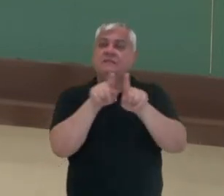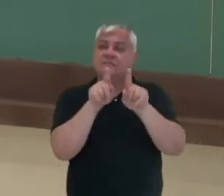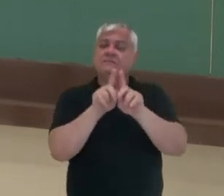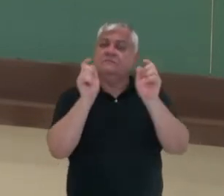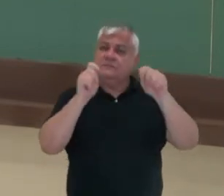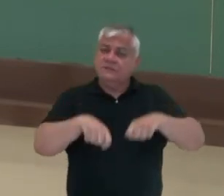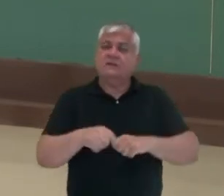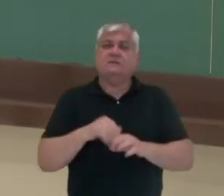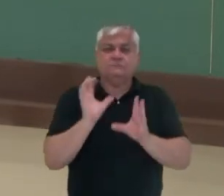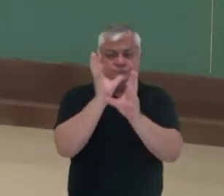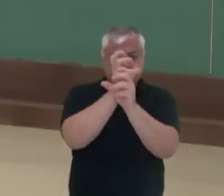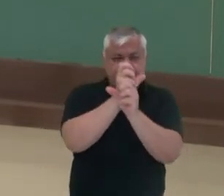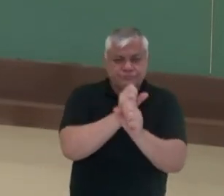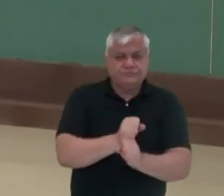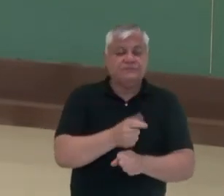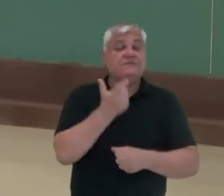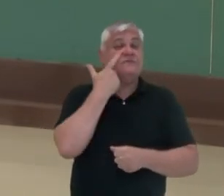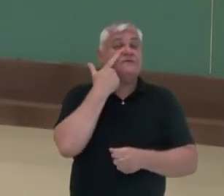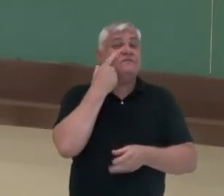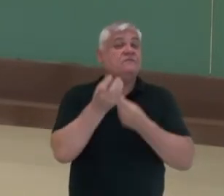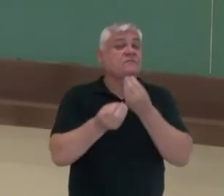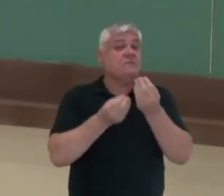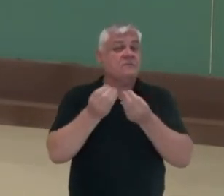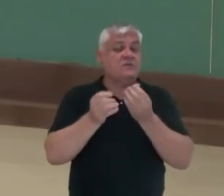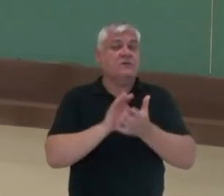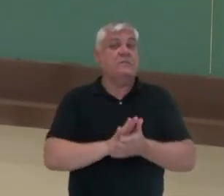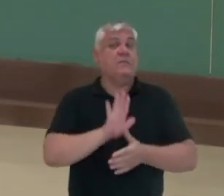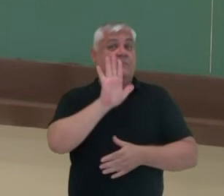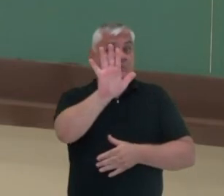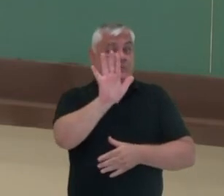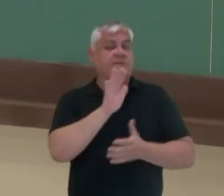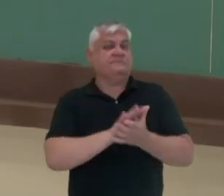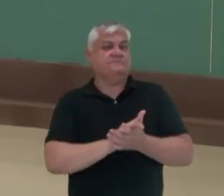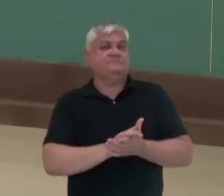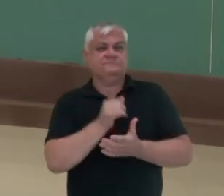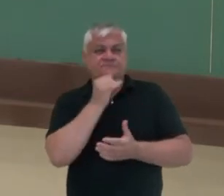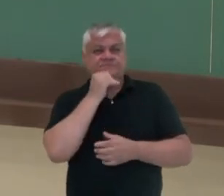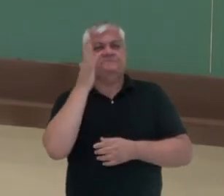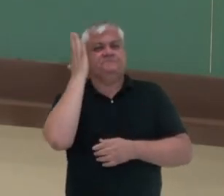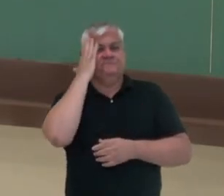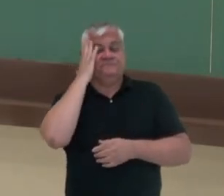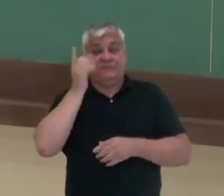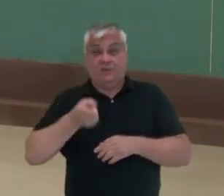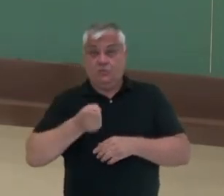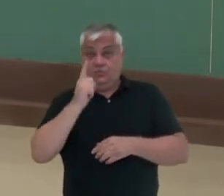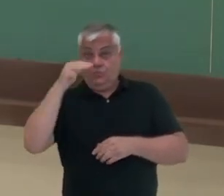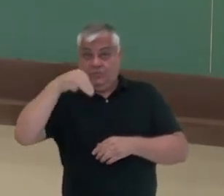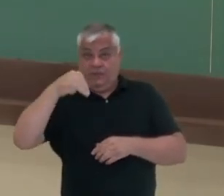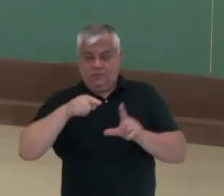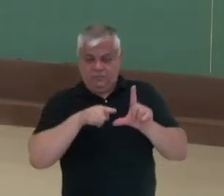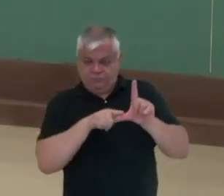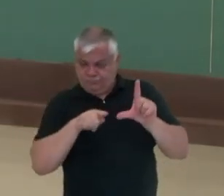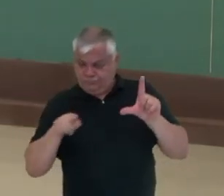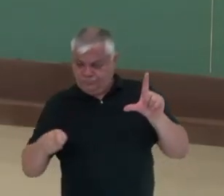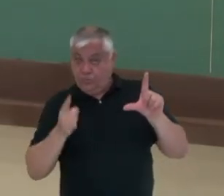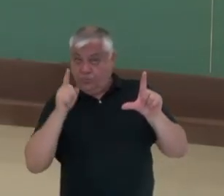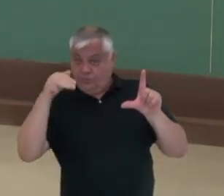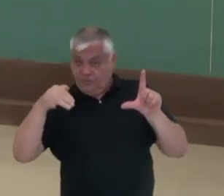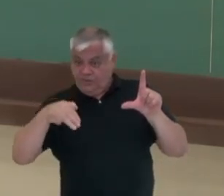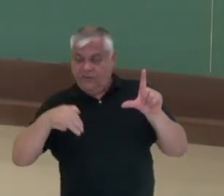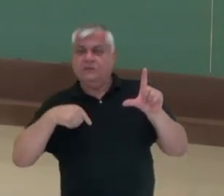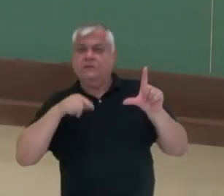esses cálculos e a gente já vai ver, mas para adiantar para vocês, eu já sei que 1 metro de comprimento de camiseta vai